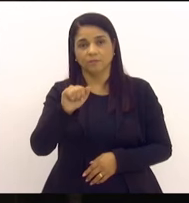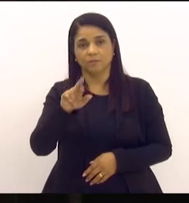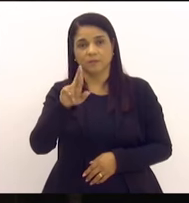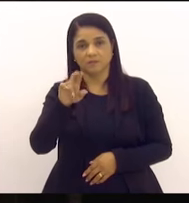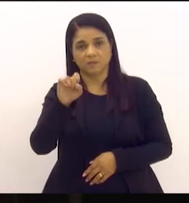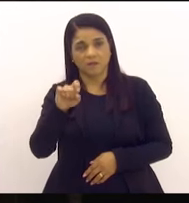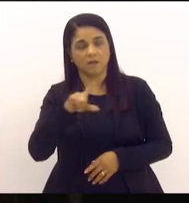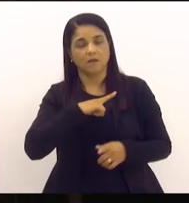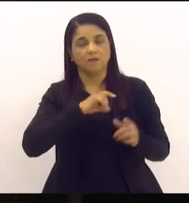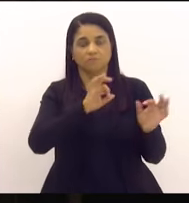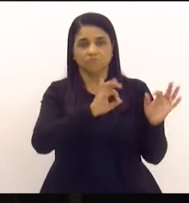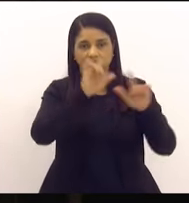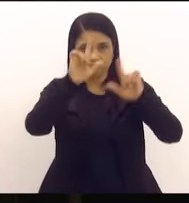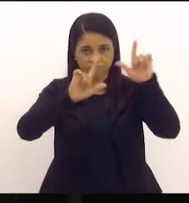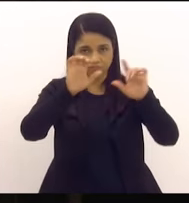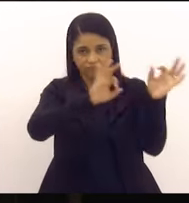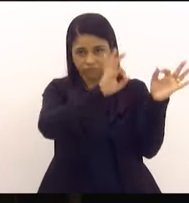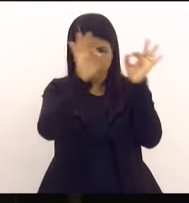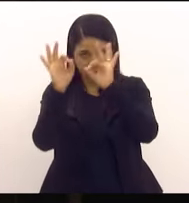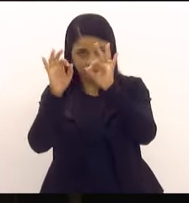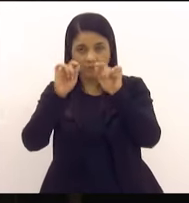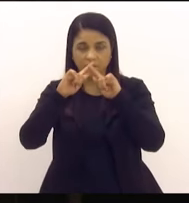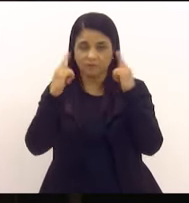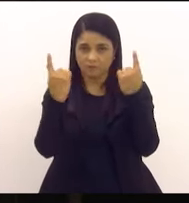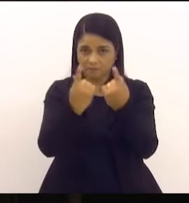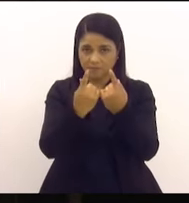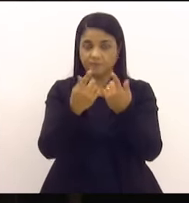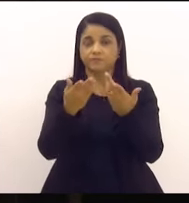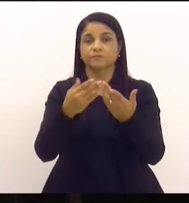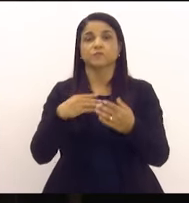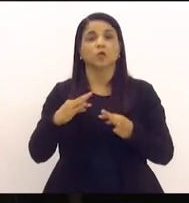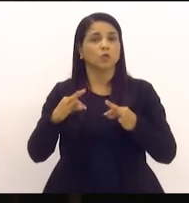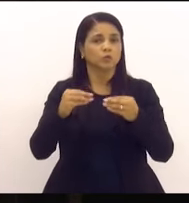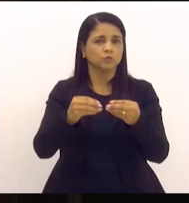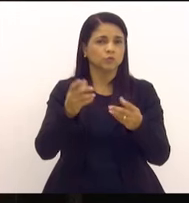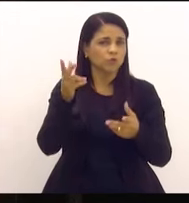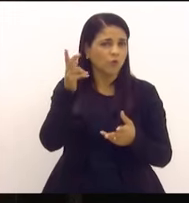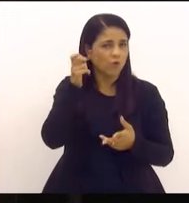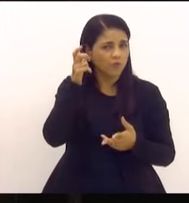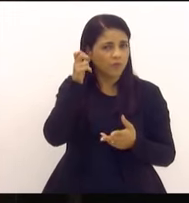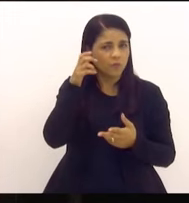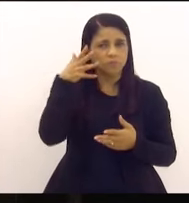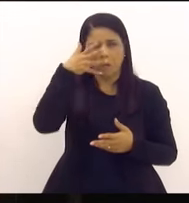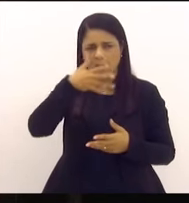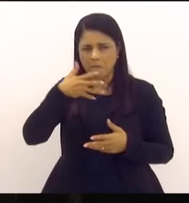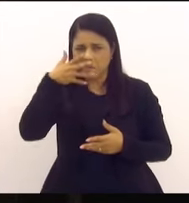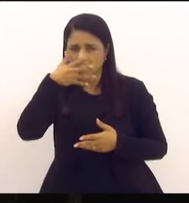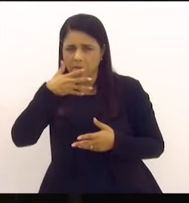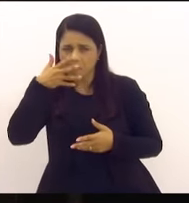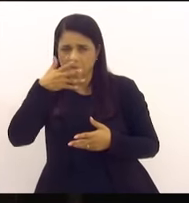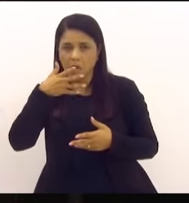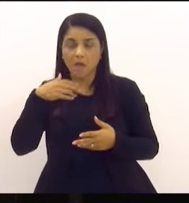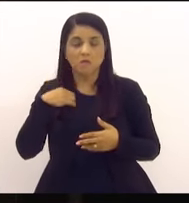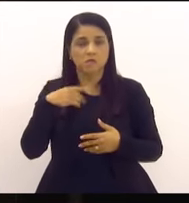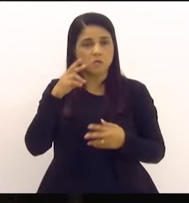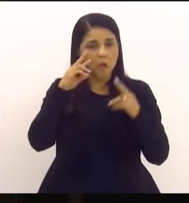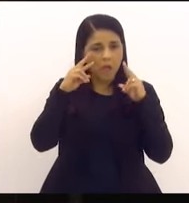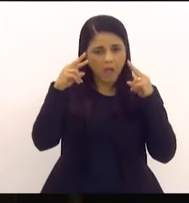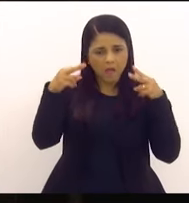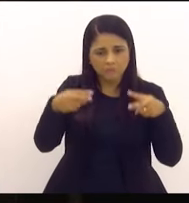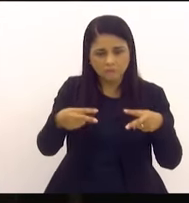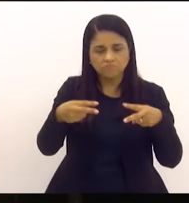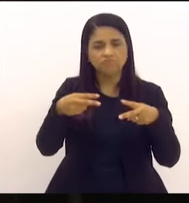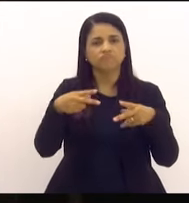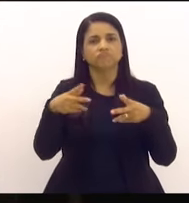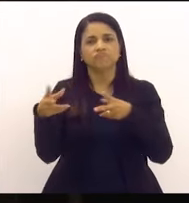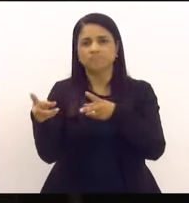Alerj. Presidente, de tudo que se ouviu aqui nesse momento e atentamente eu pude observar as falas,